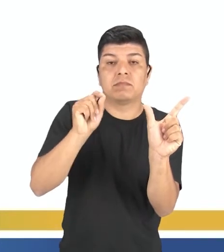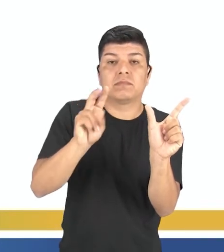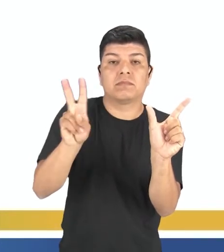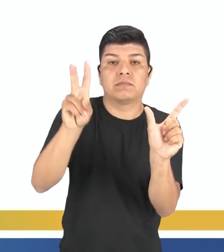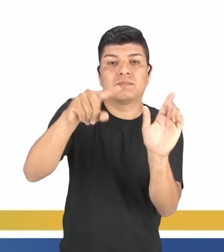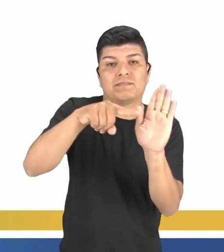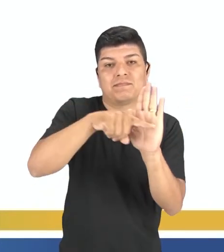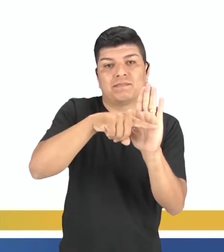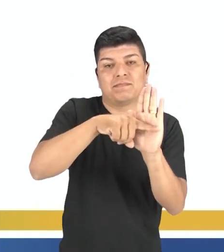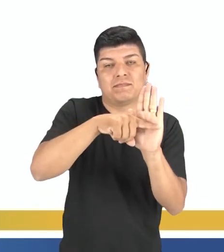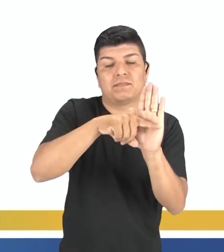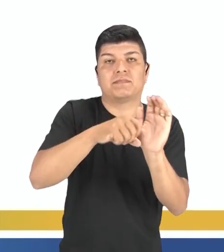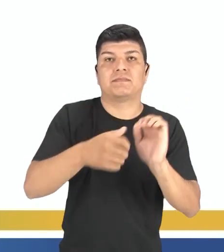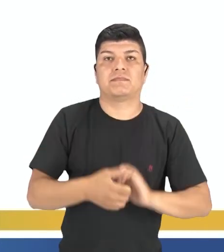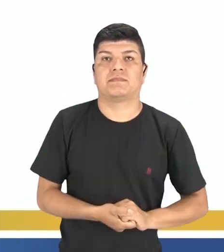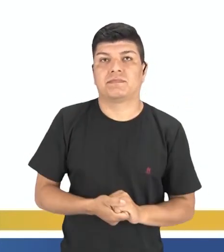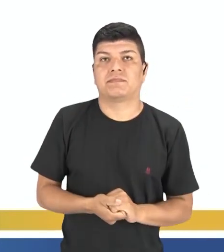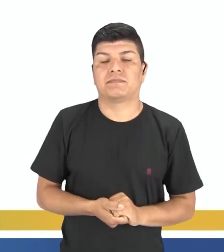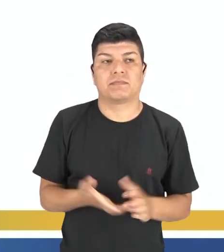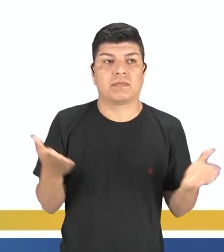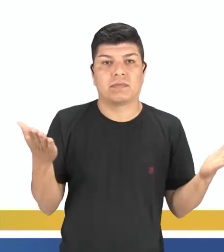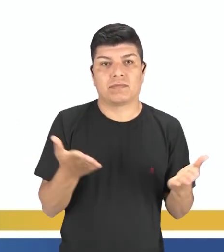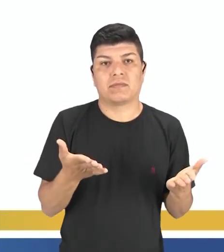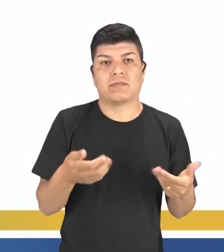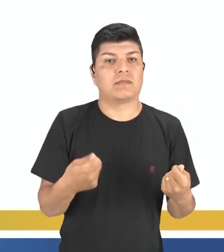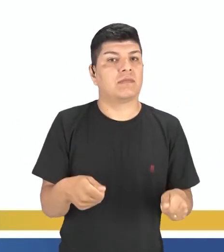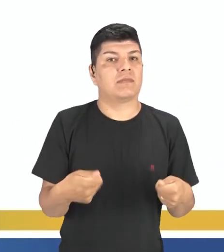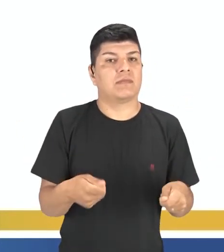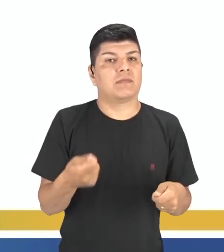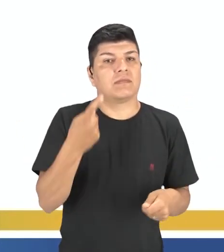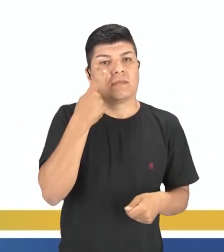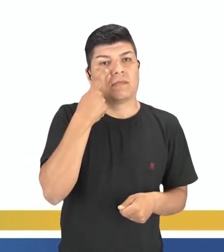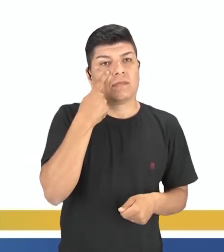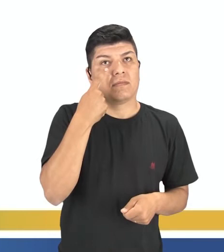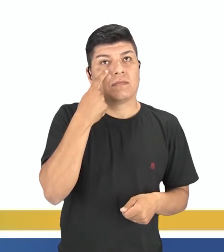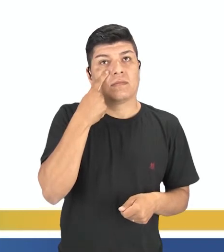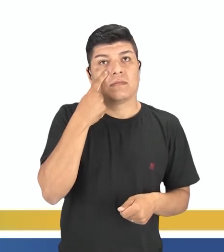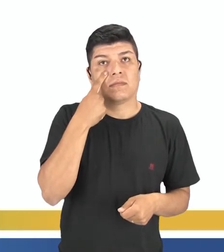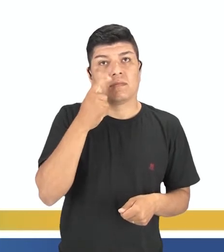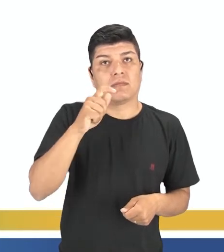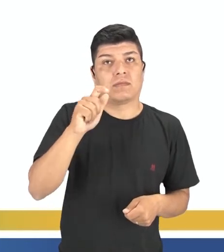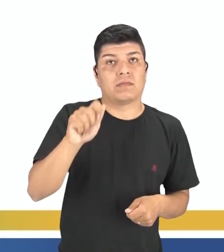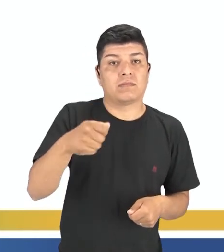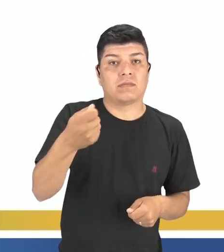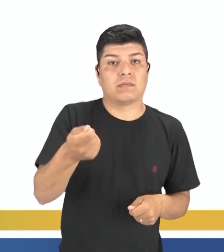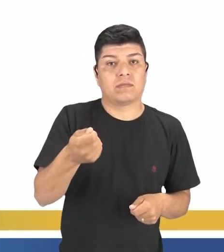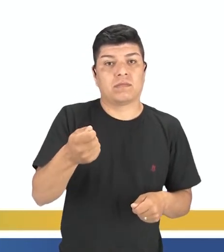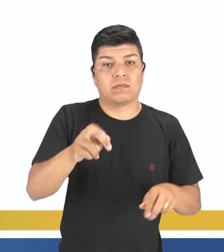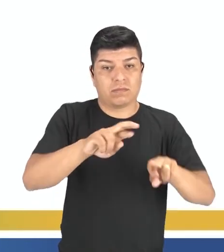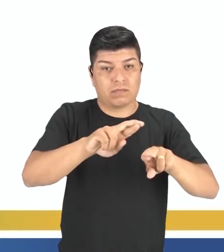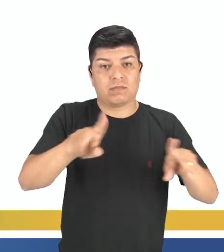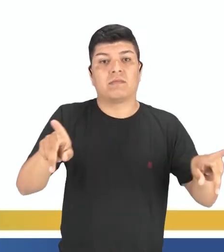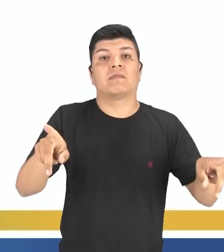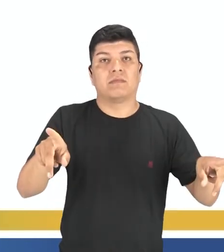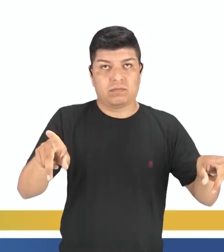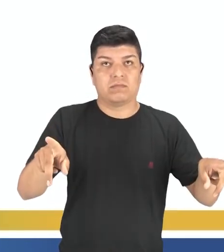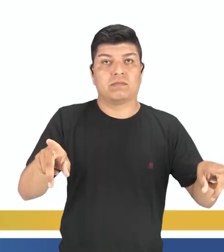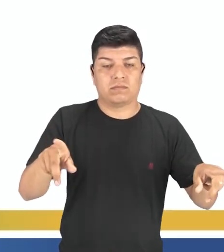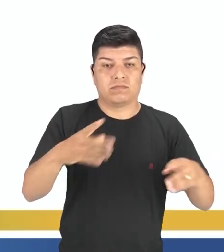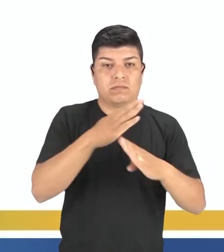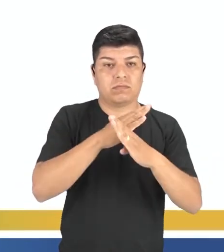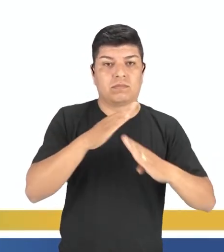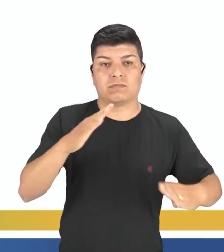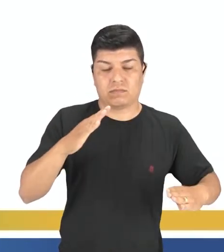são negativos. Agora é que devemos observar o sinal da desigualdade lá na